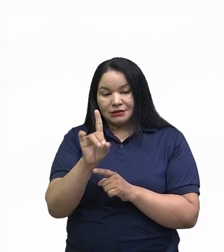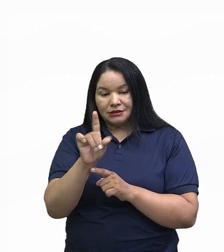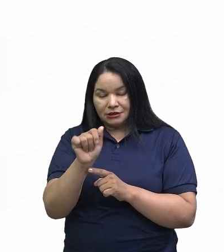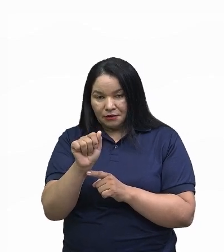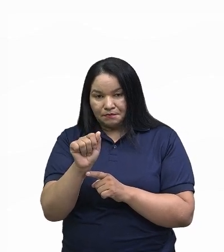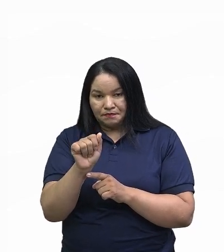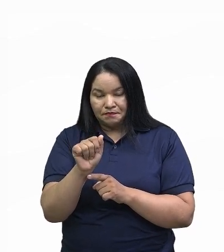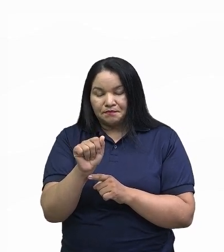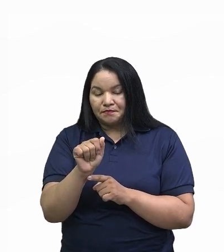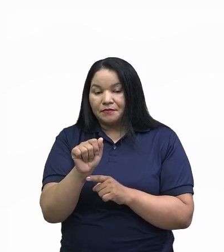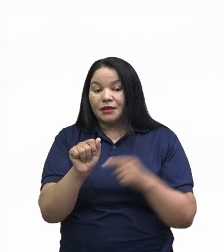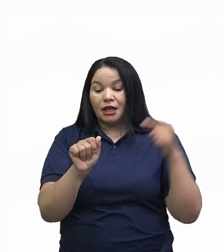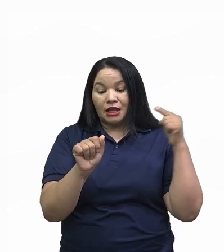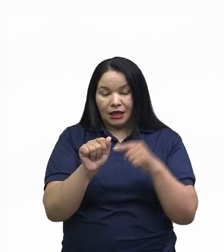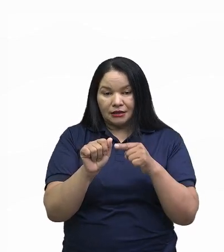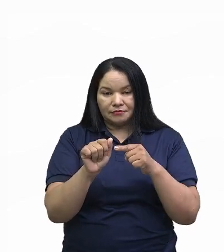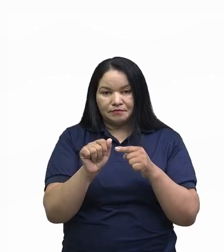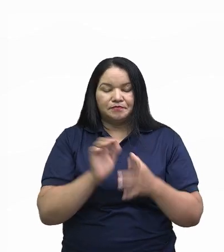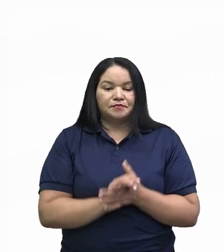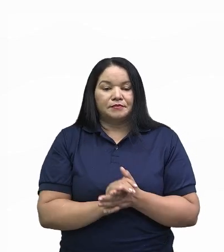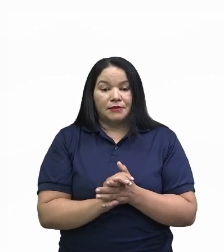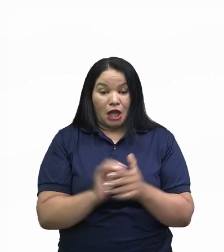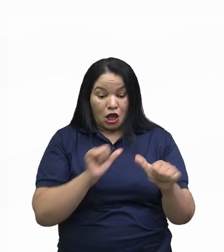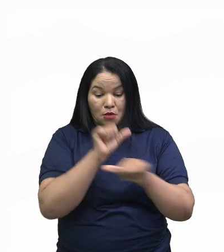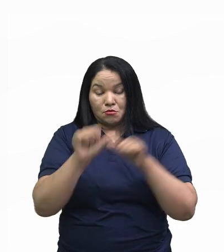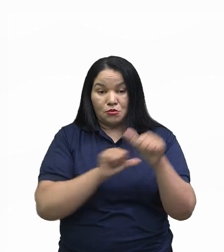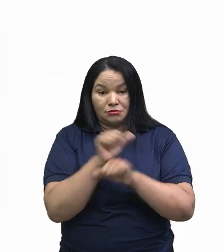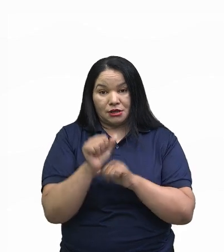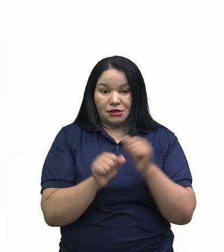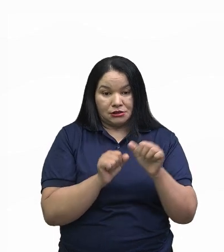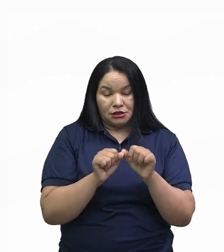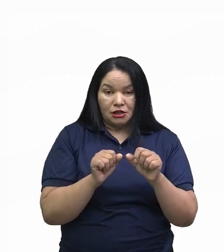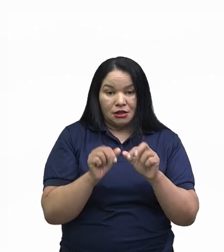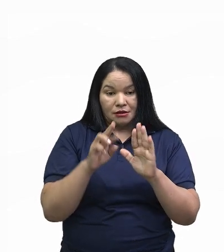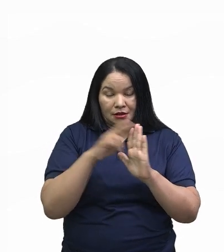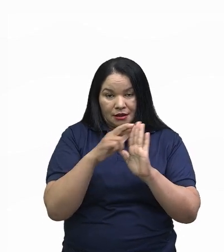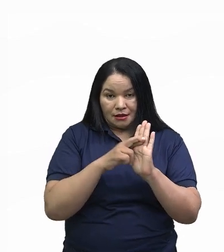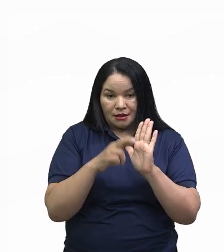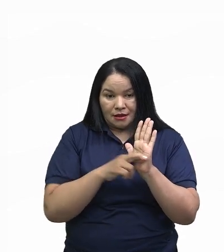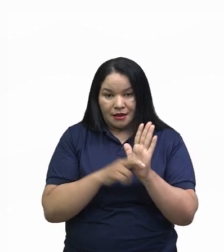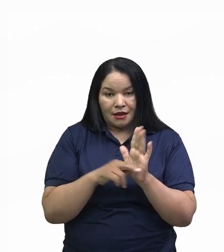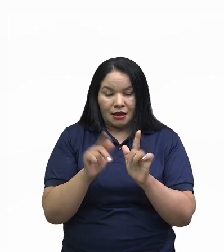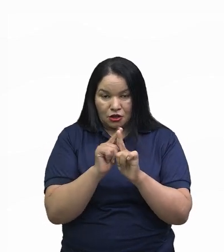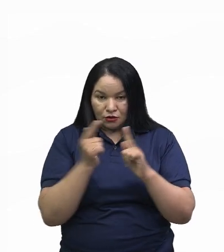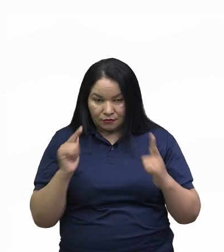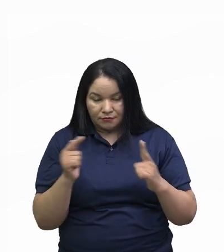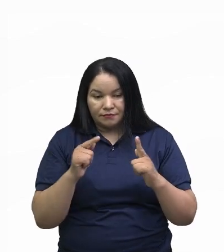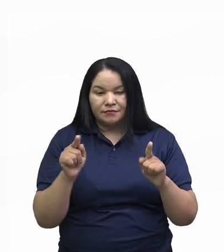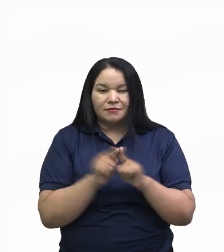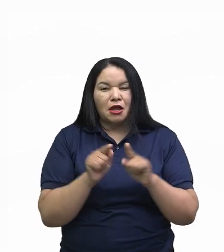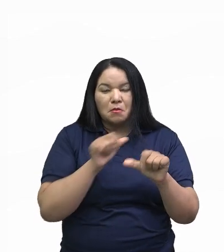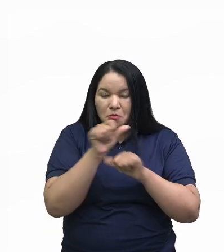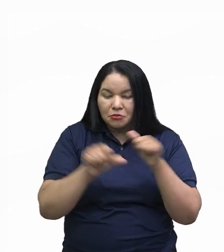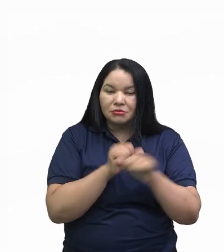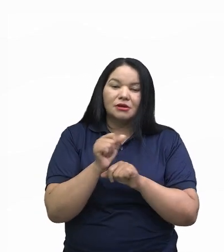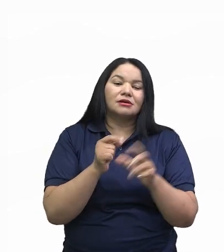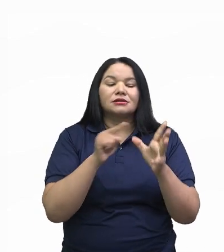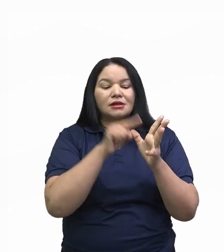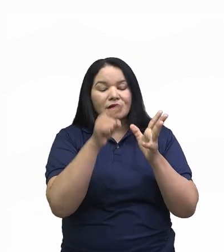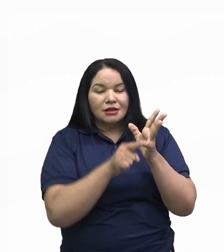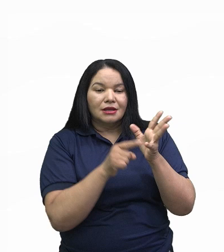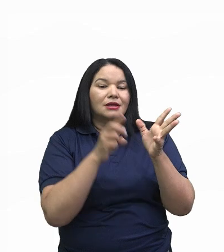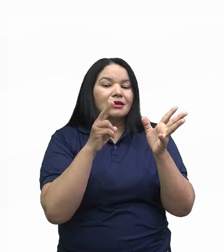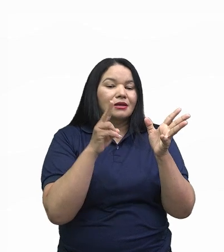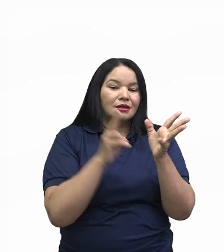exemplo, na reforma ortográfica, houve algumas mudanças com relação aos hiatos e também às